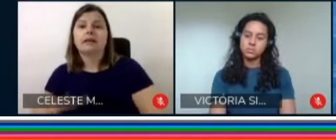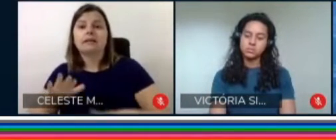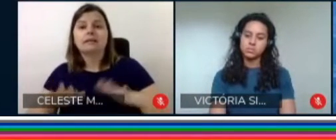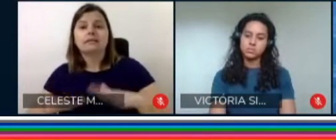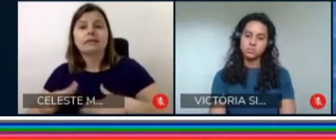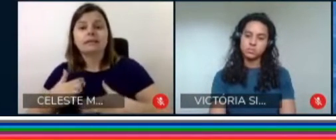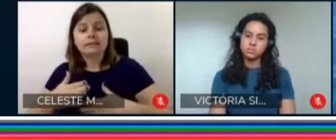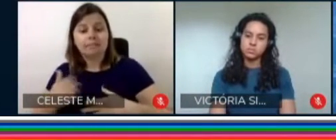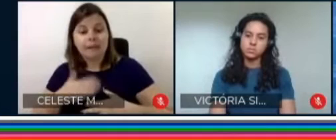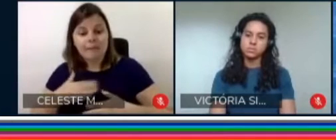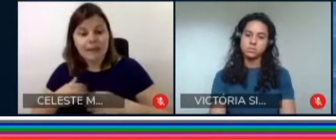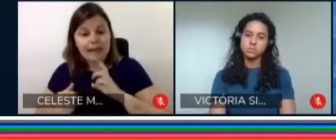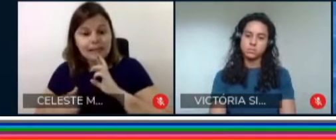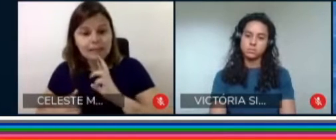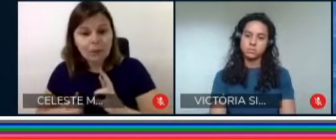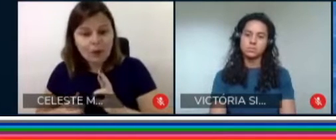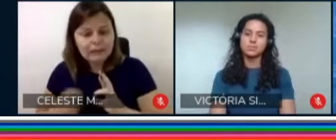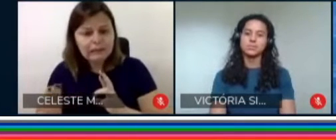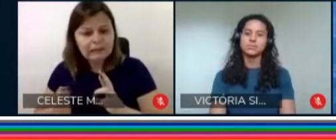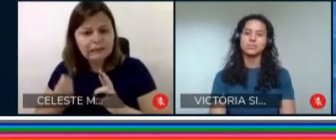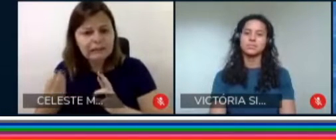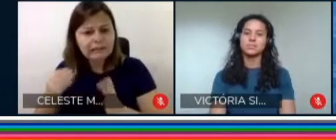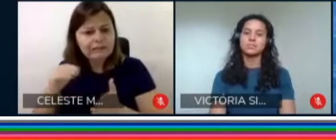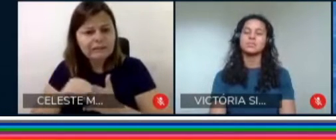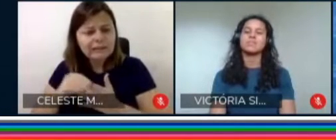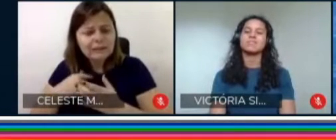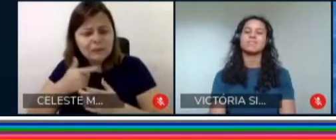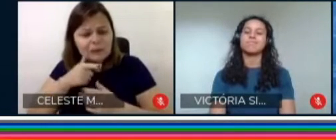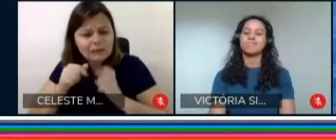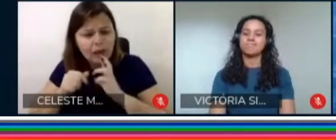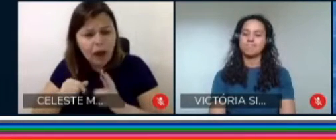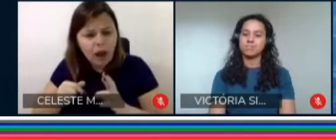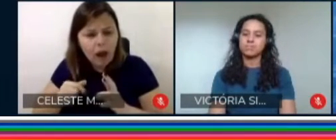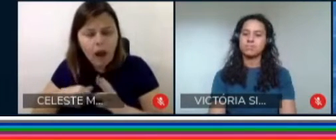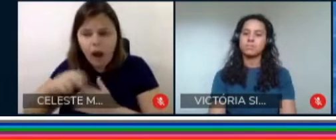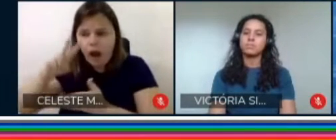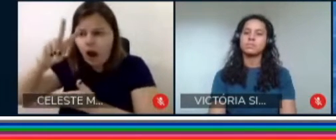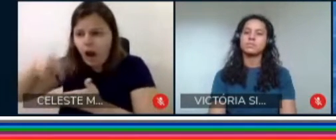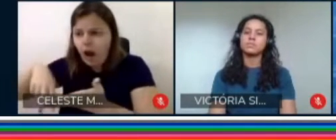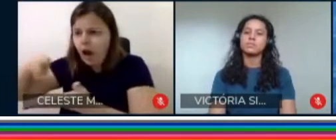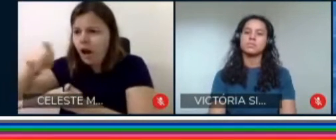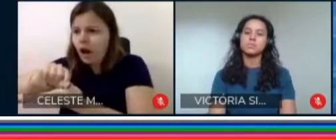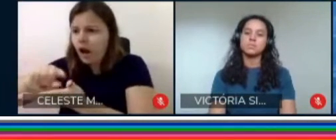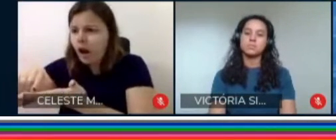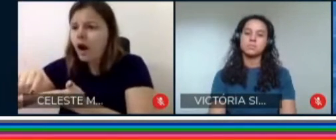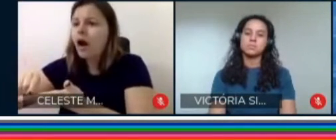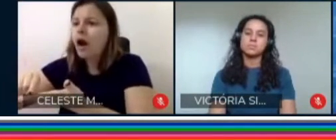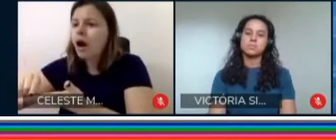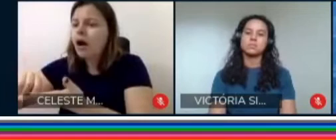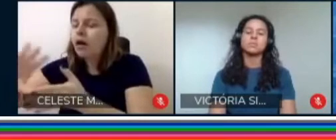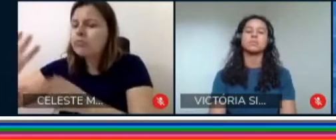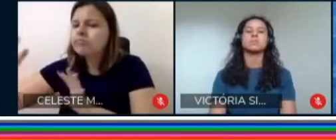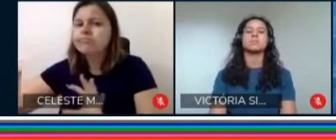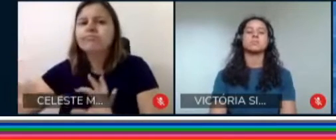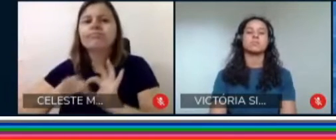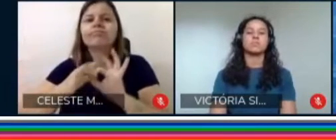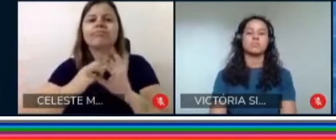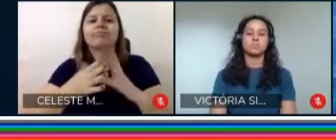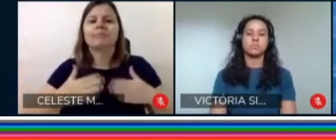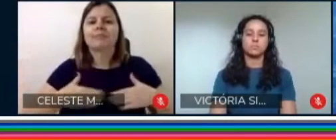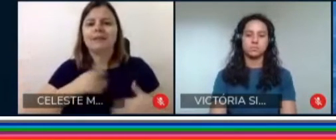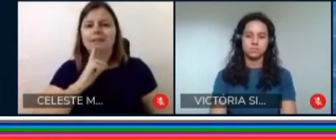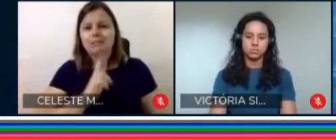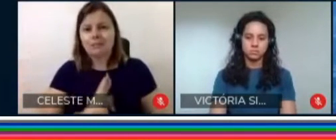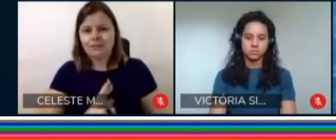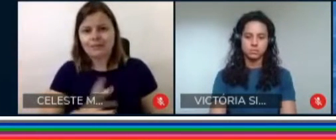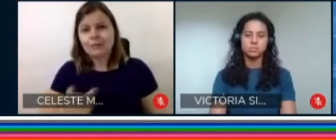está faltando porque eu não li esse artigo. Né? E eu vou até esse artigo, eu posso mapear um pouco da minha área de conhecimento a partir das